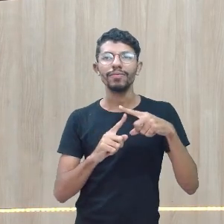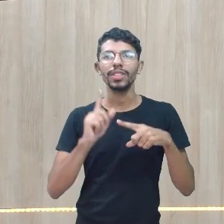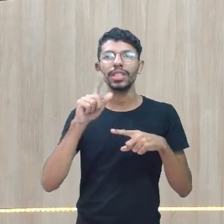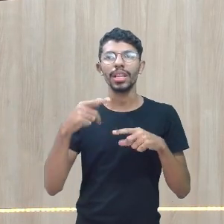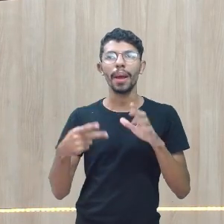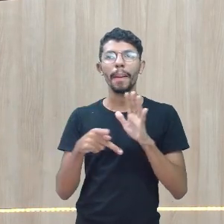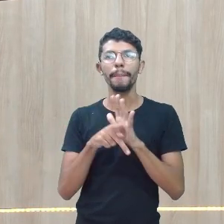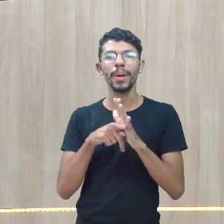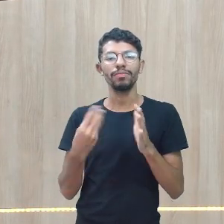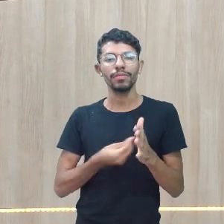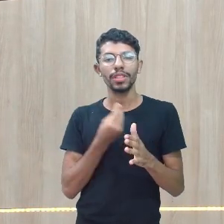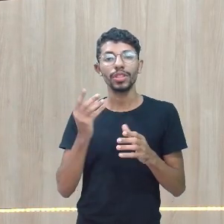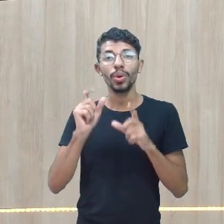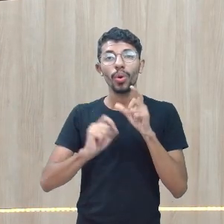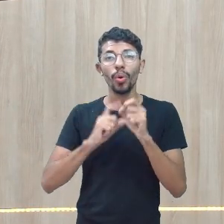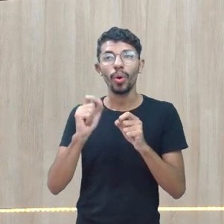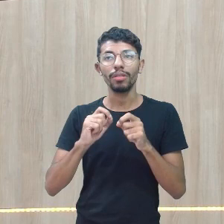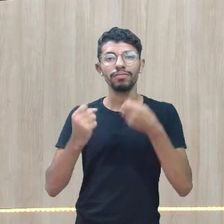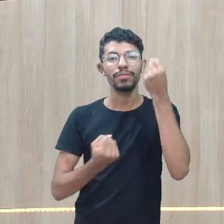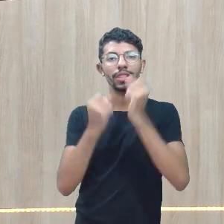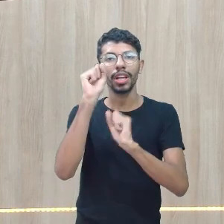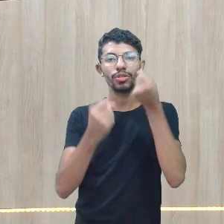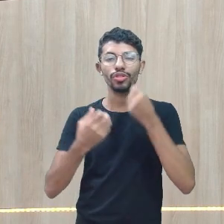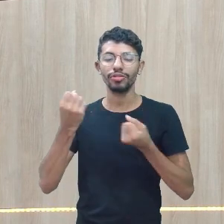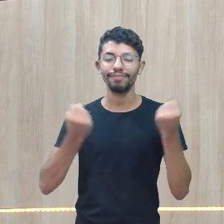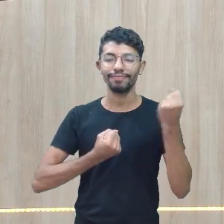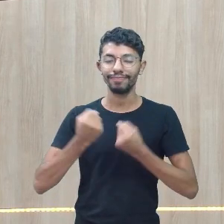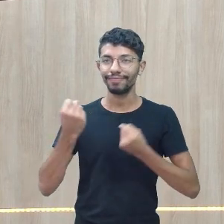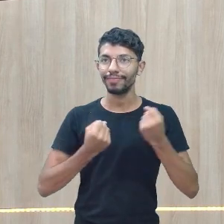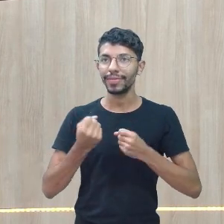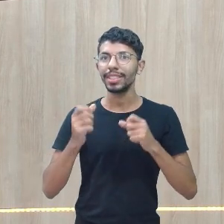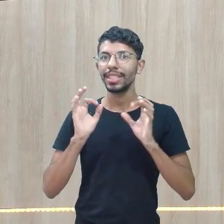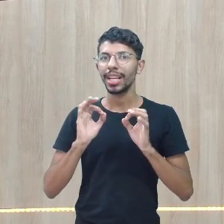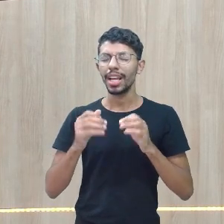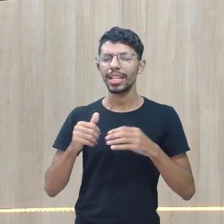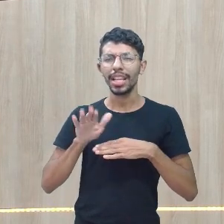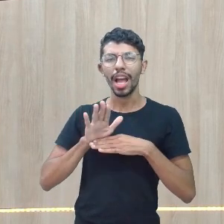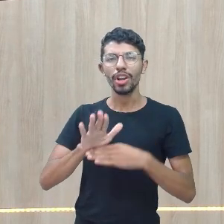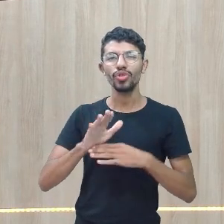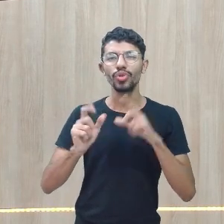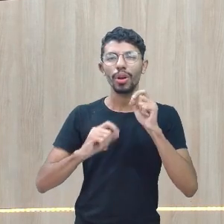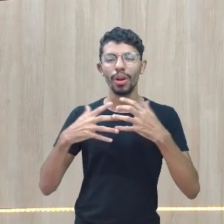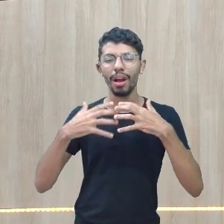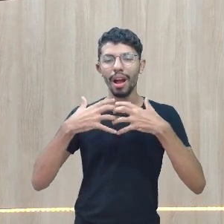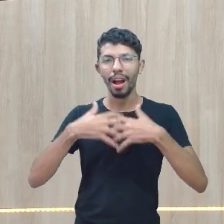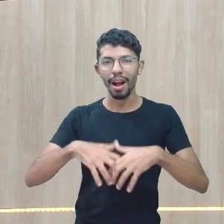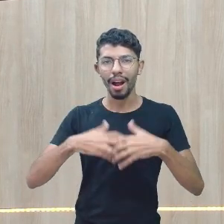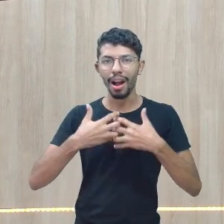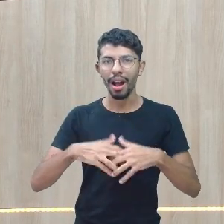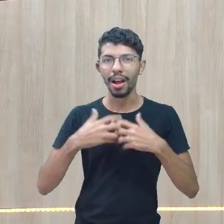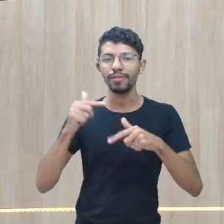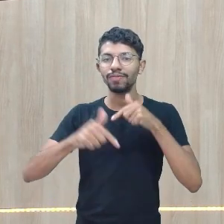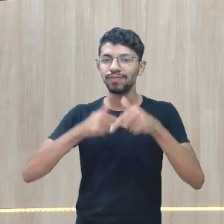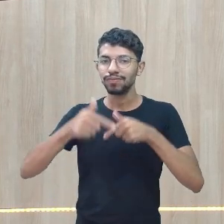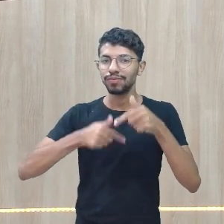em substâncias que vão ajudar, né, as máquinas a funcionarem, como fosse